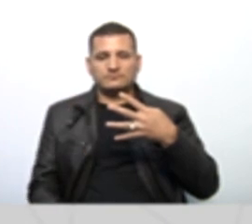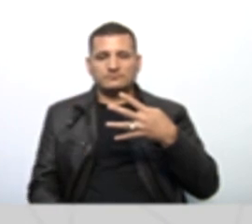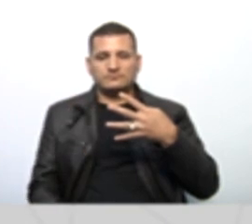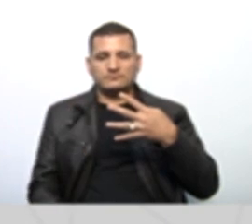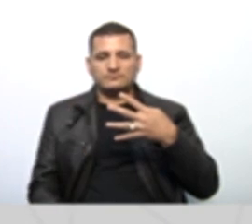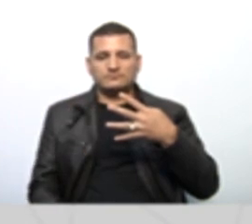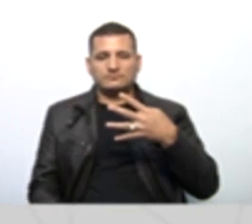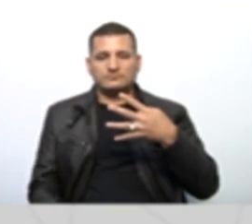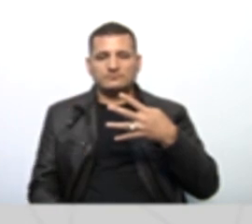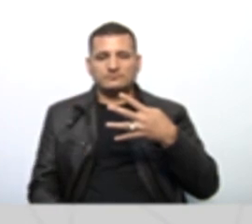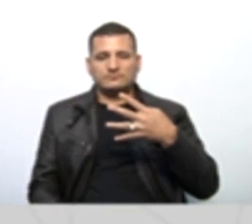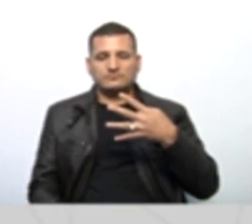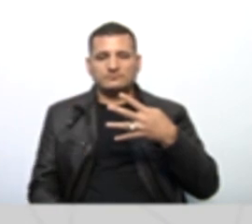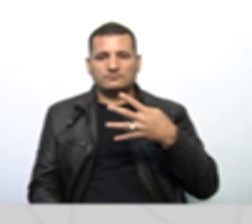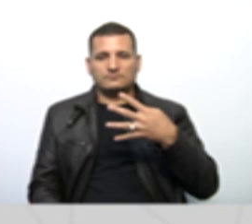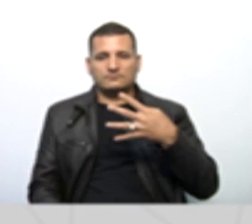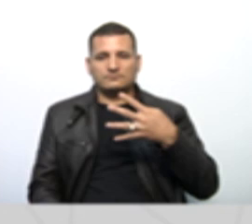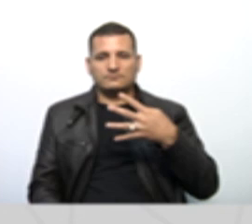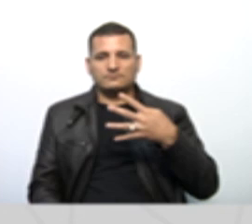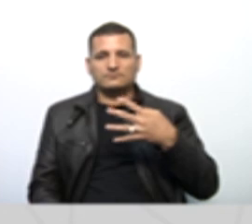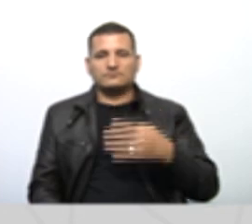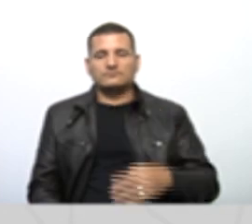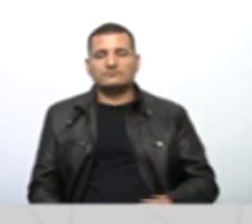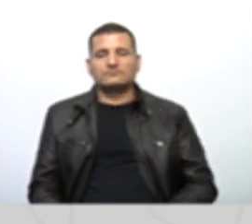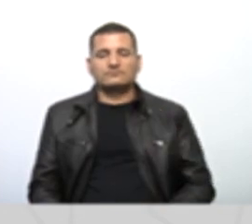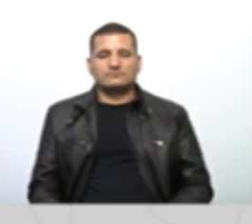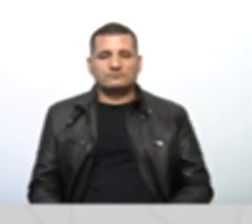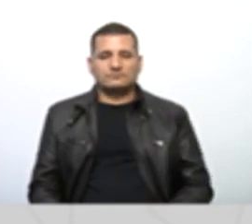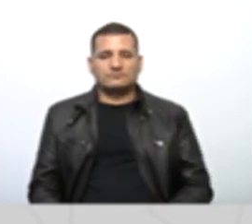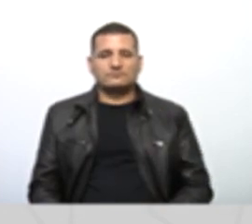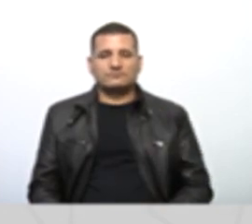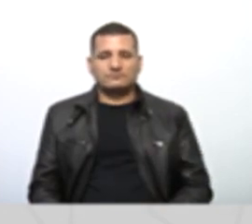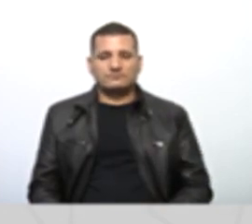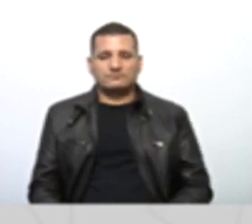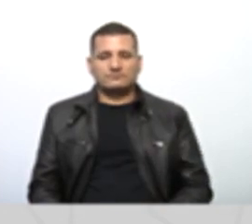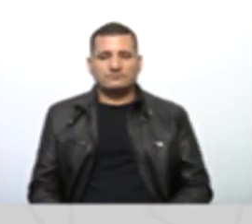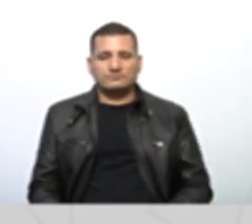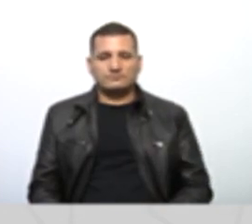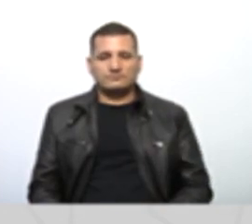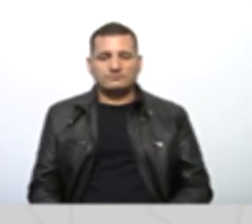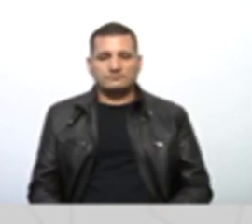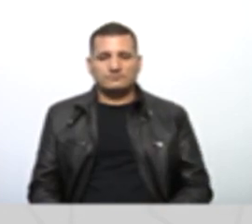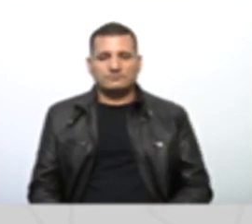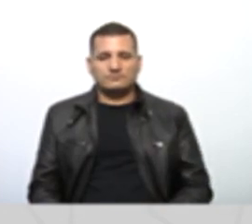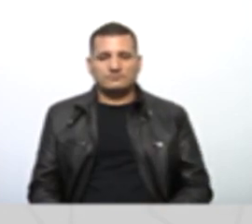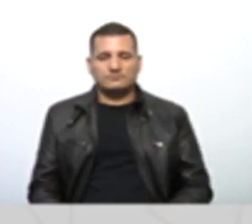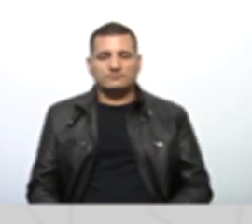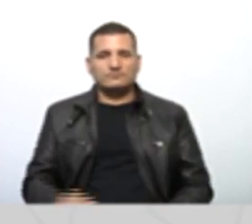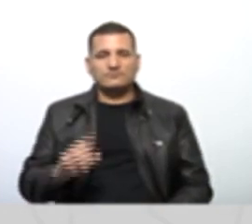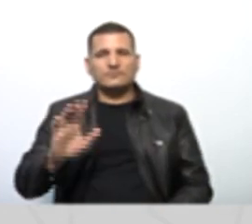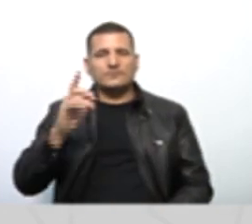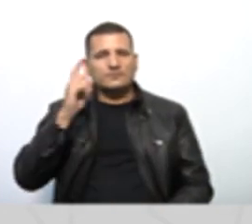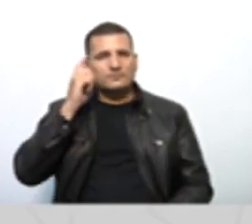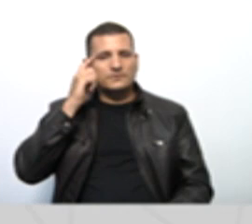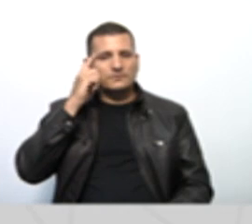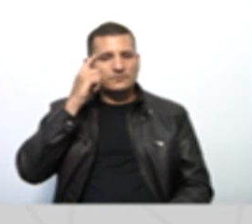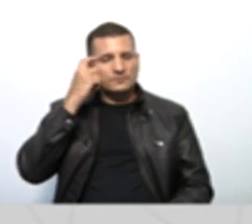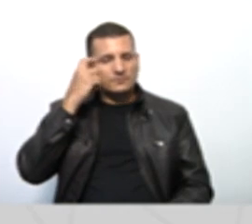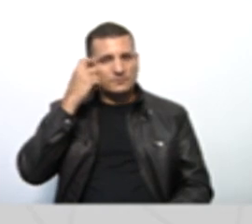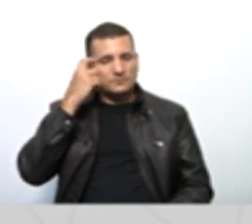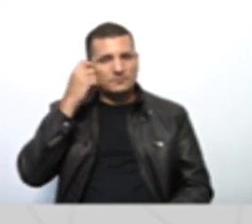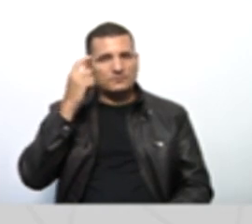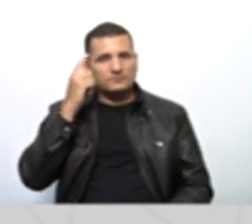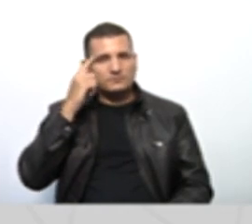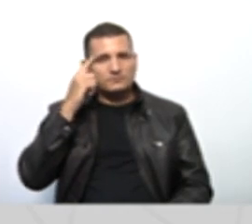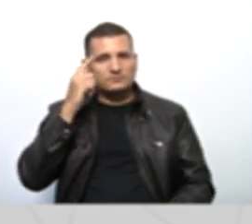cada cabo verde então tem essa questão de blindagem aí você tem que pensar para a qual ambiente você está